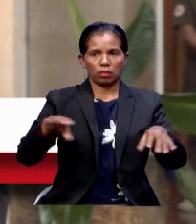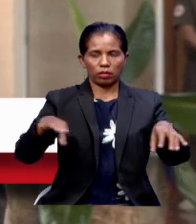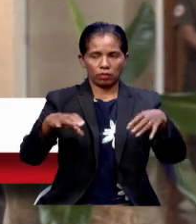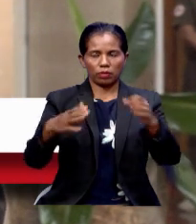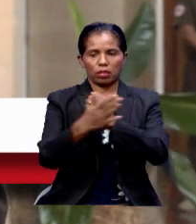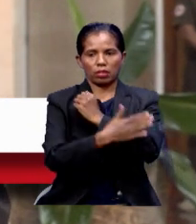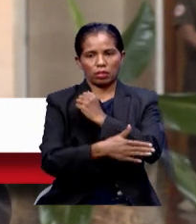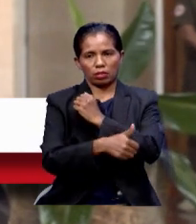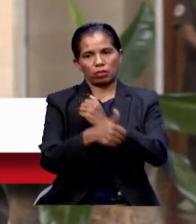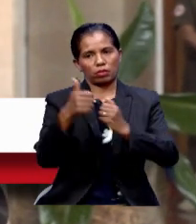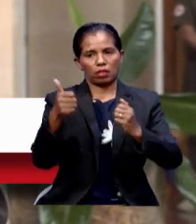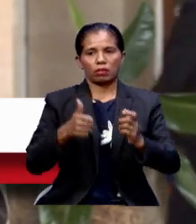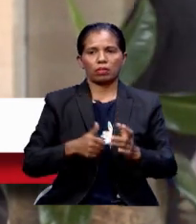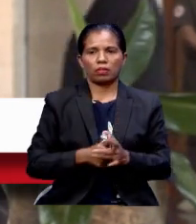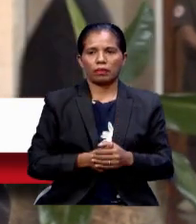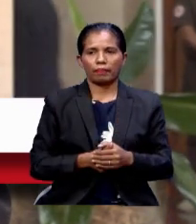relior,